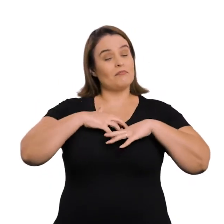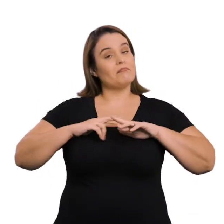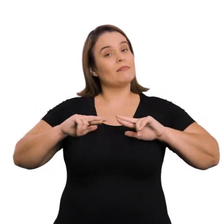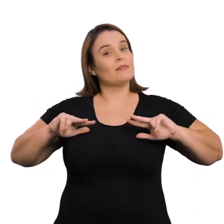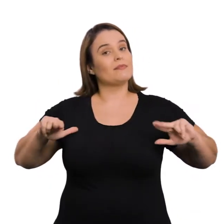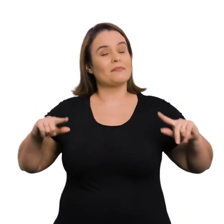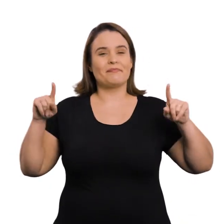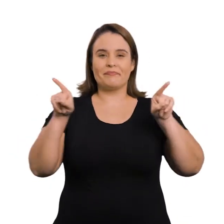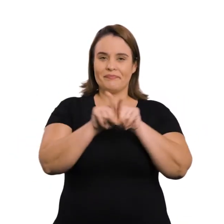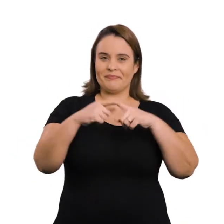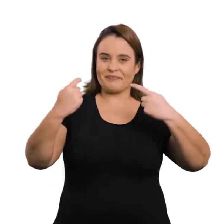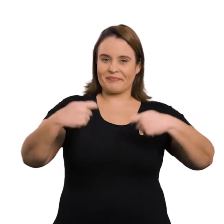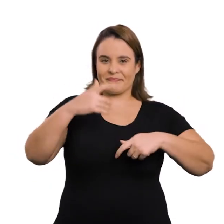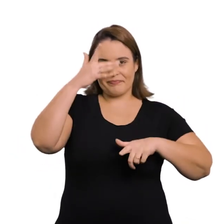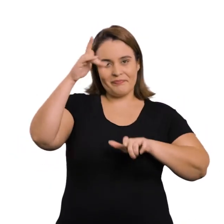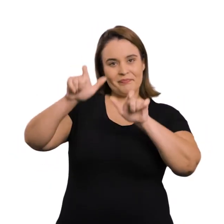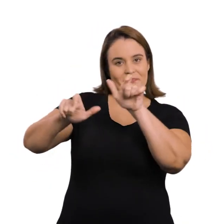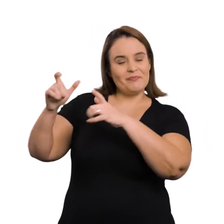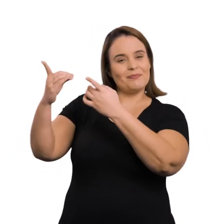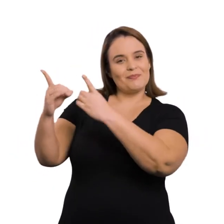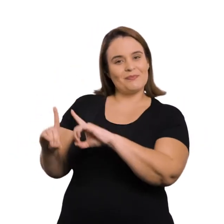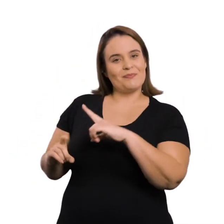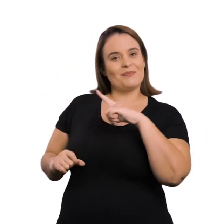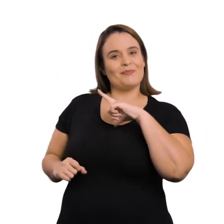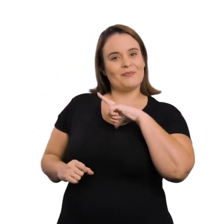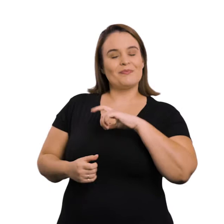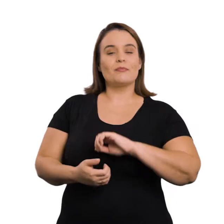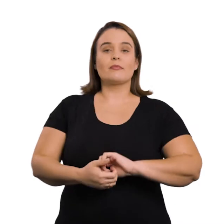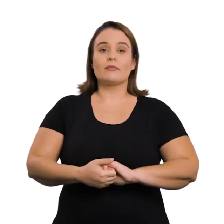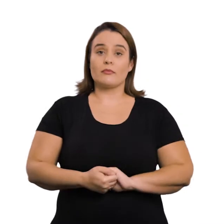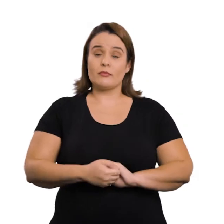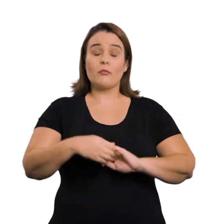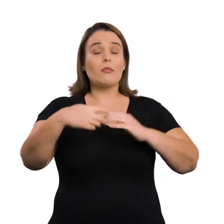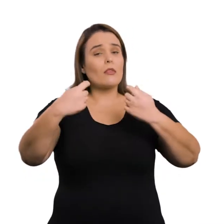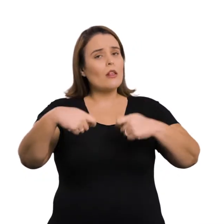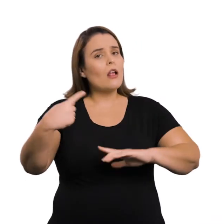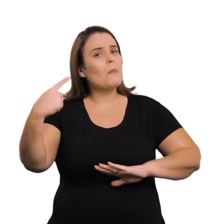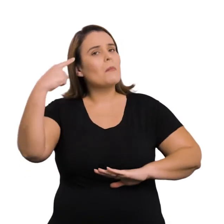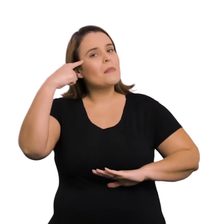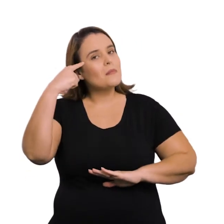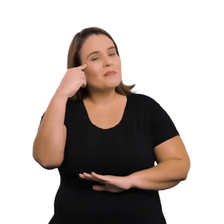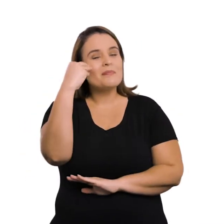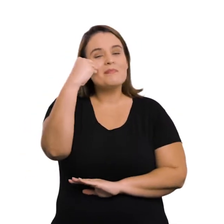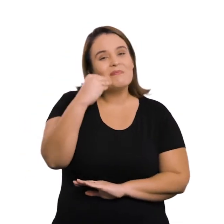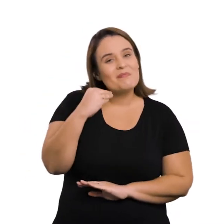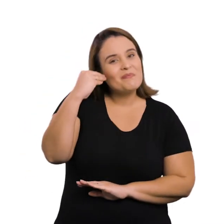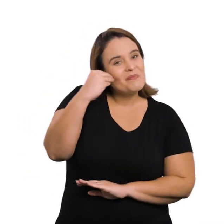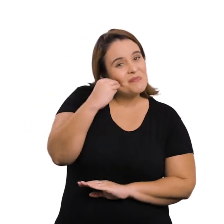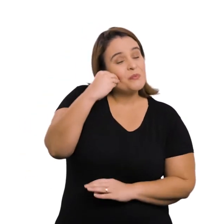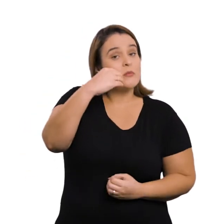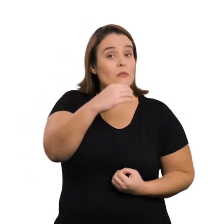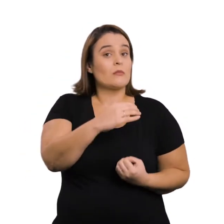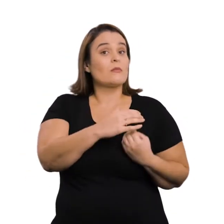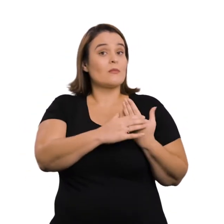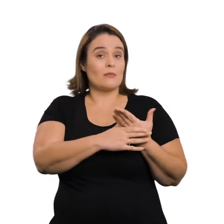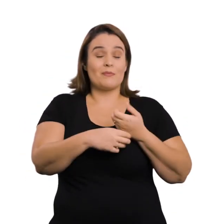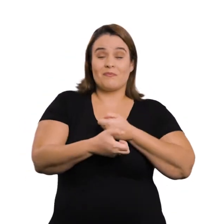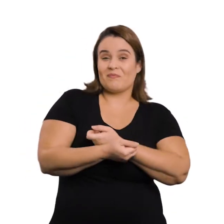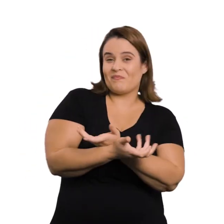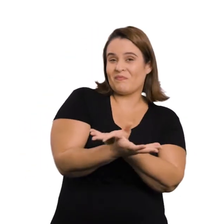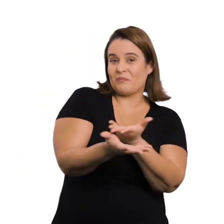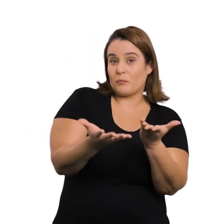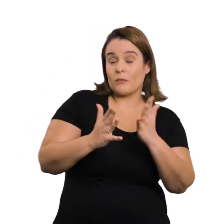as diferentes características e necessidades das pessoas com deficiência. É preciso pensar,